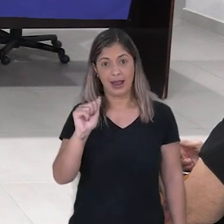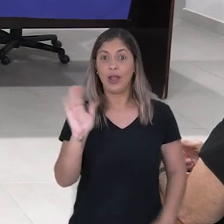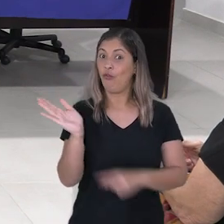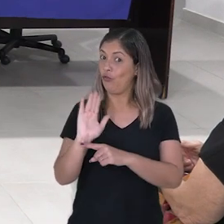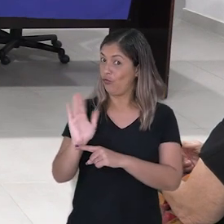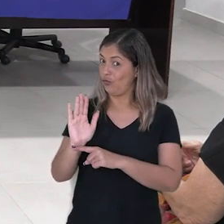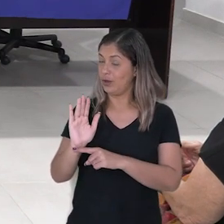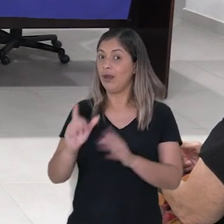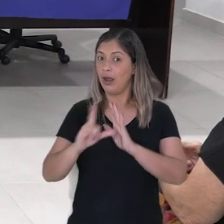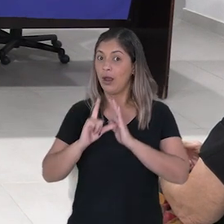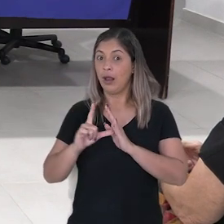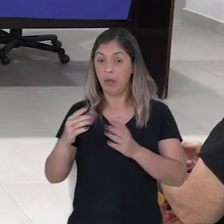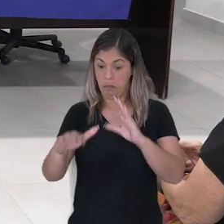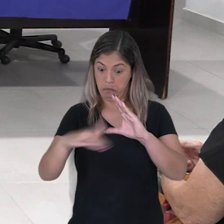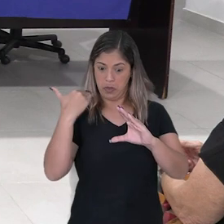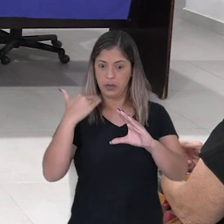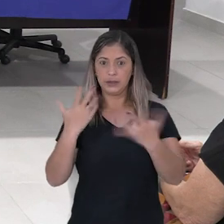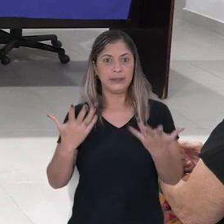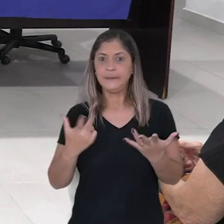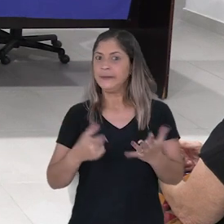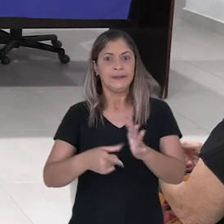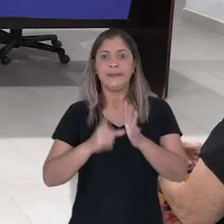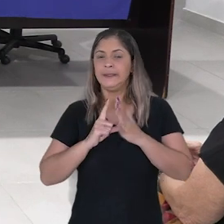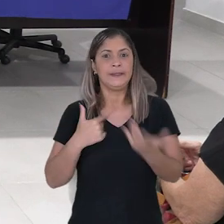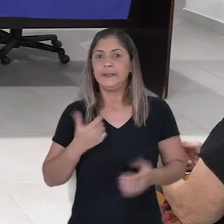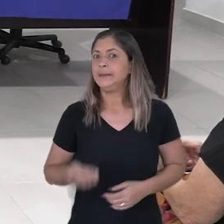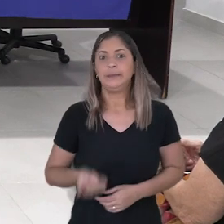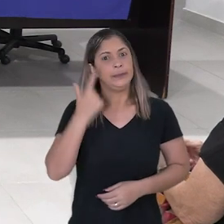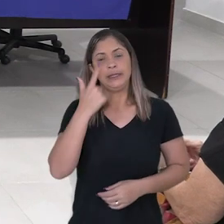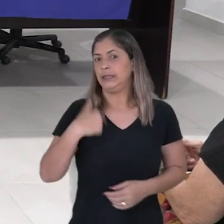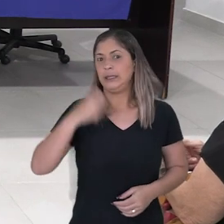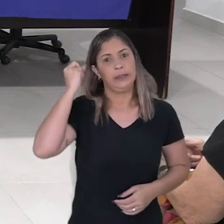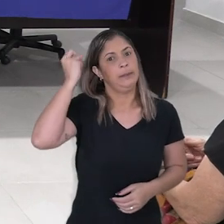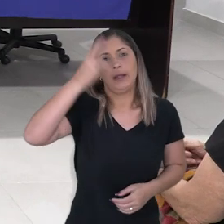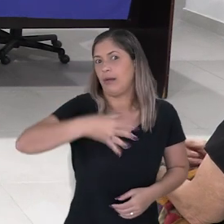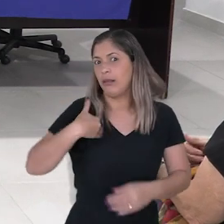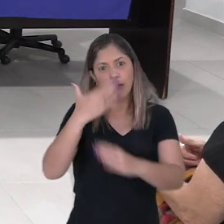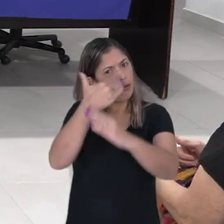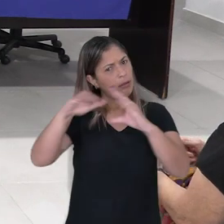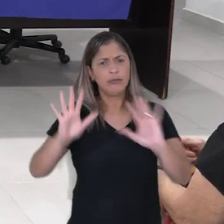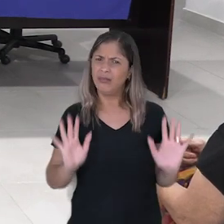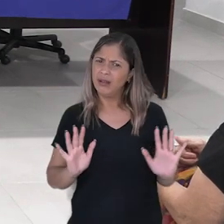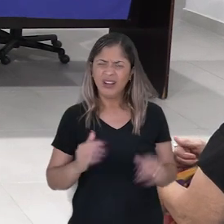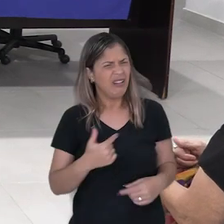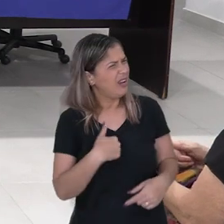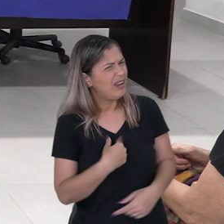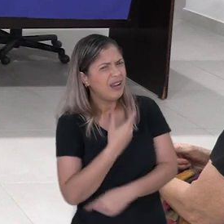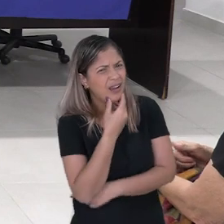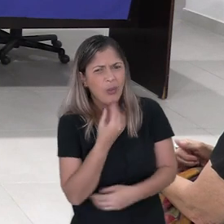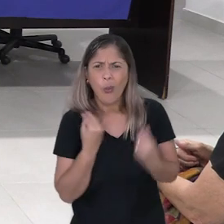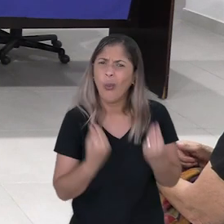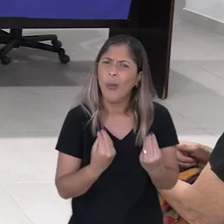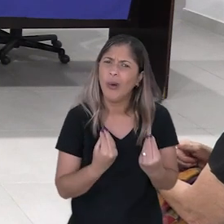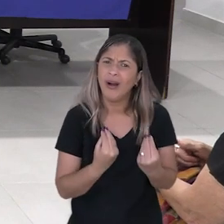ontem. Ela falou assim: Nilton, não vou poder te entregar antes da meia-noite, talvez às 3 horas da manhã. Eu falei: como é que é? Eu